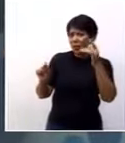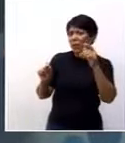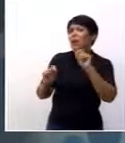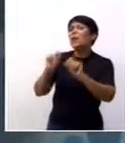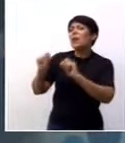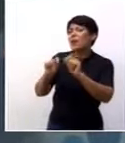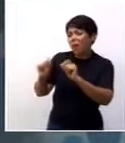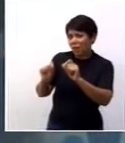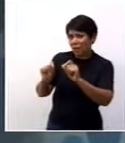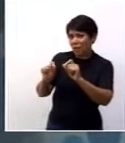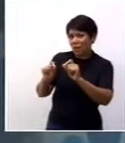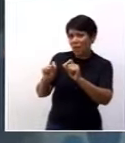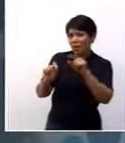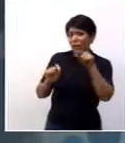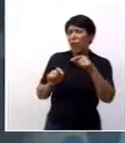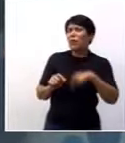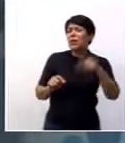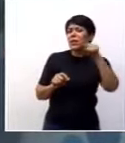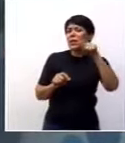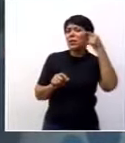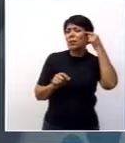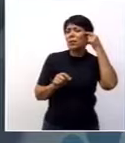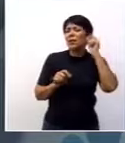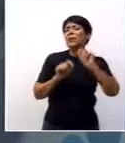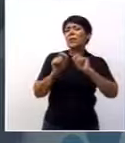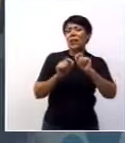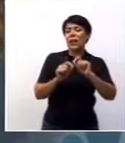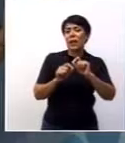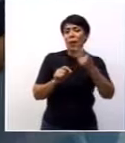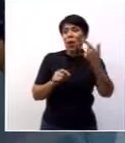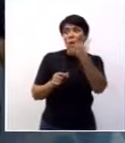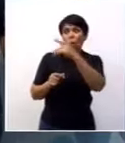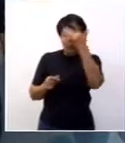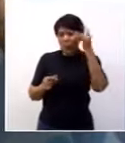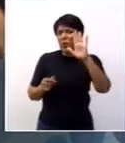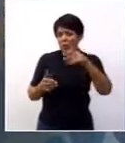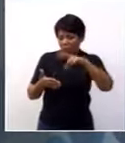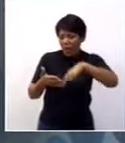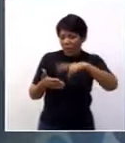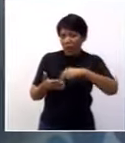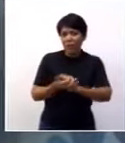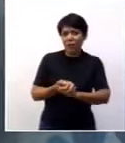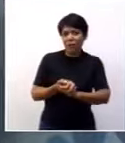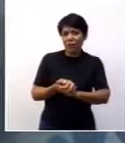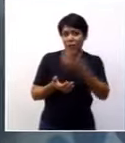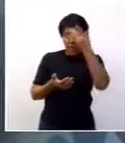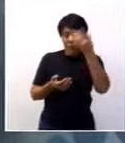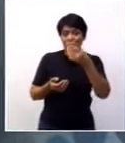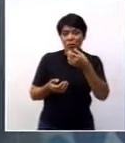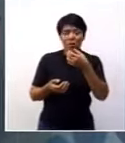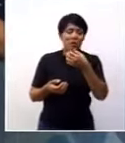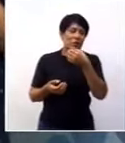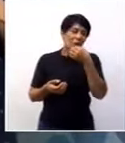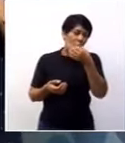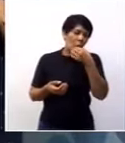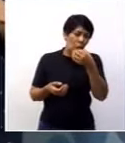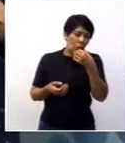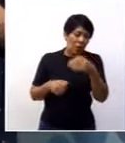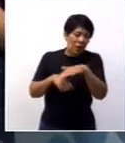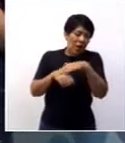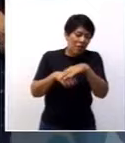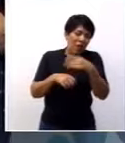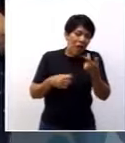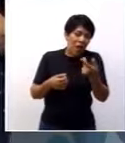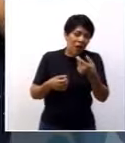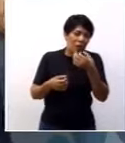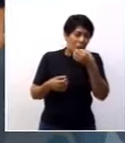escreveu? Alguém já leu esse poema? Qual foi a interpretação? Você teve um retorno da interpretação que essa pessoa deu